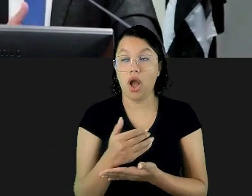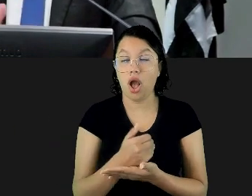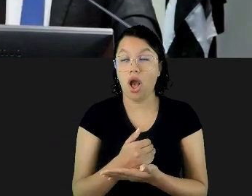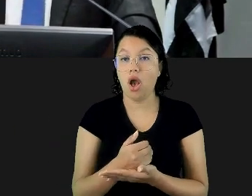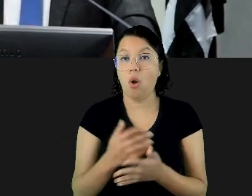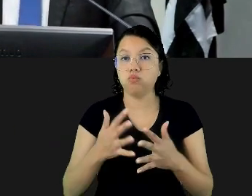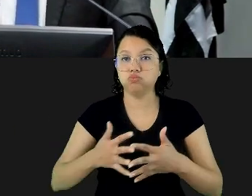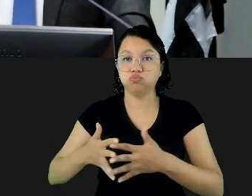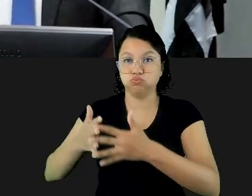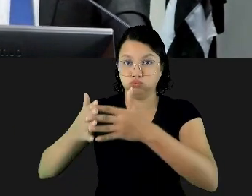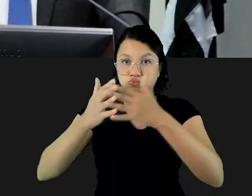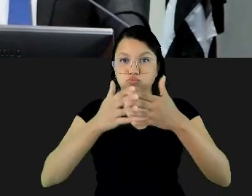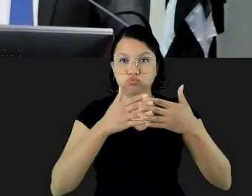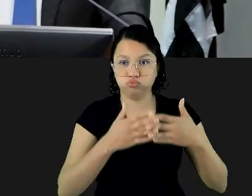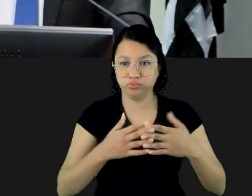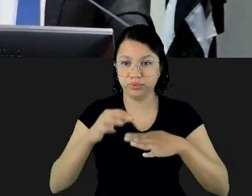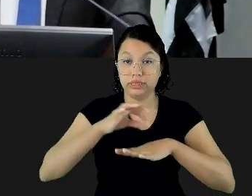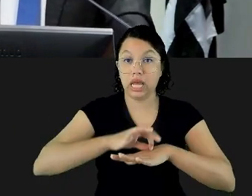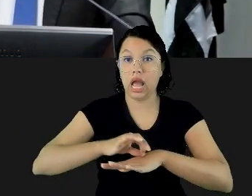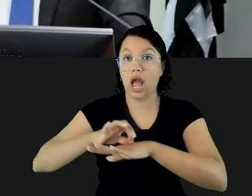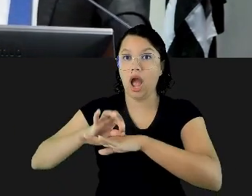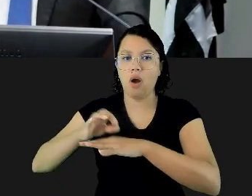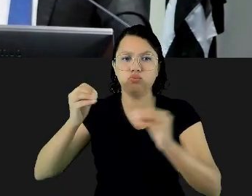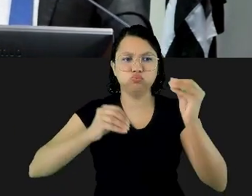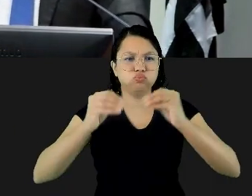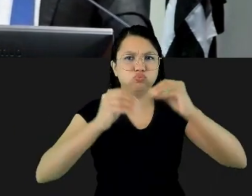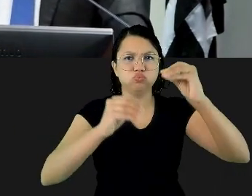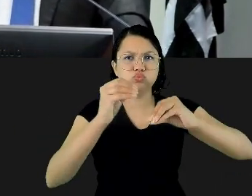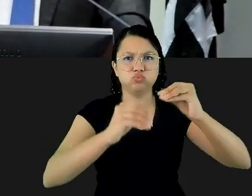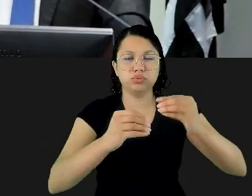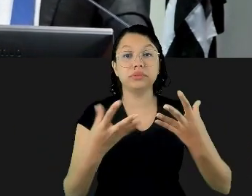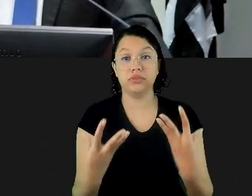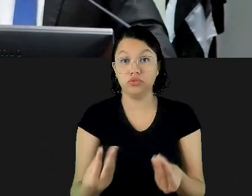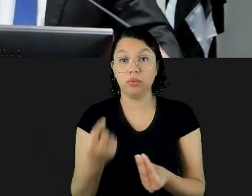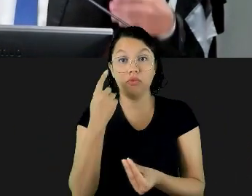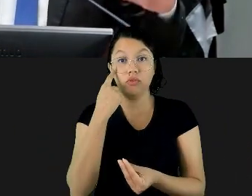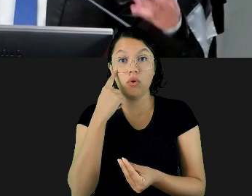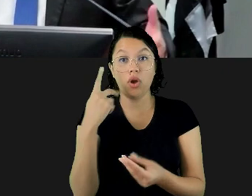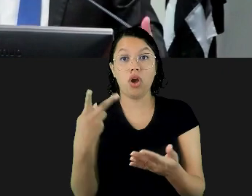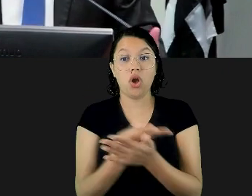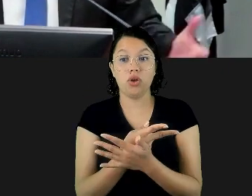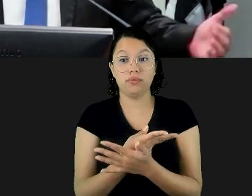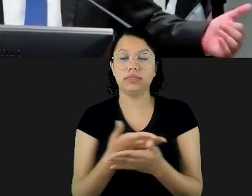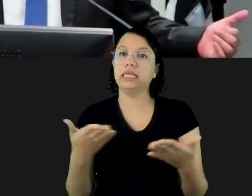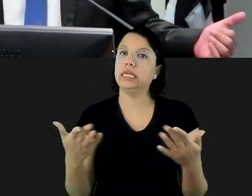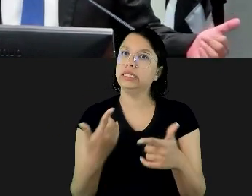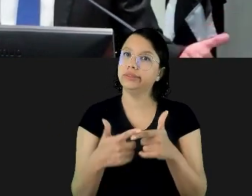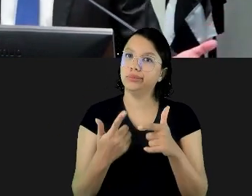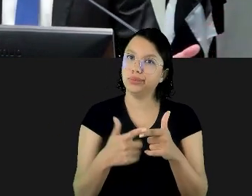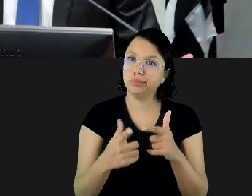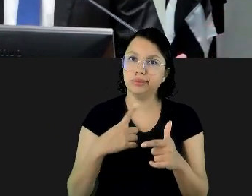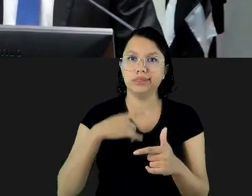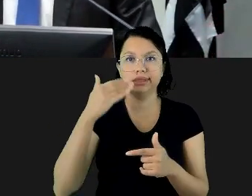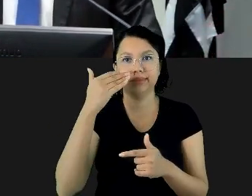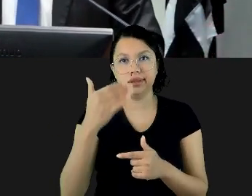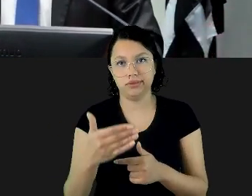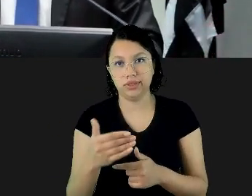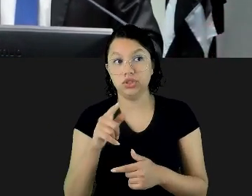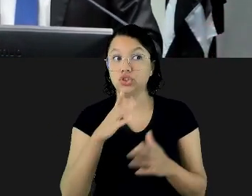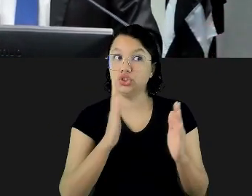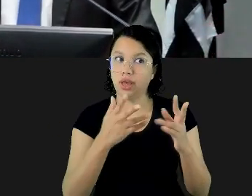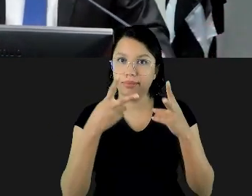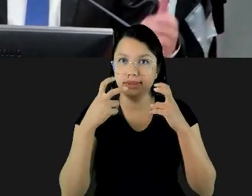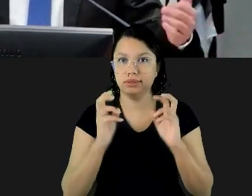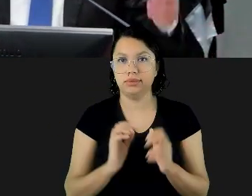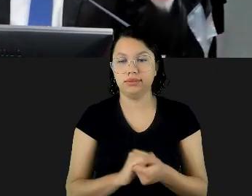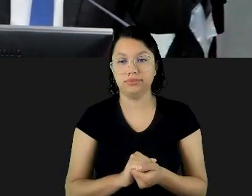vamos para ver o que acontece. E esse é um problema que tem pela frente que vocês já perceberam.